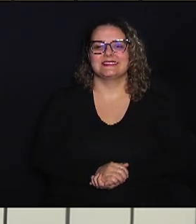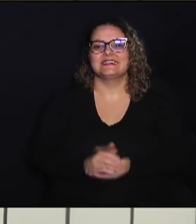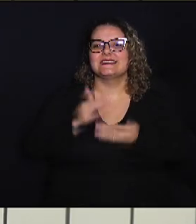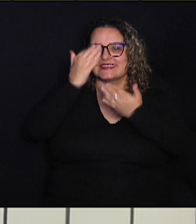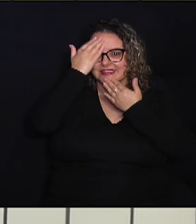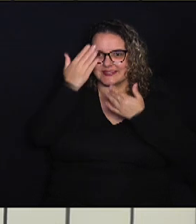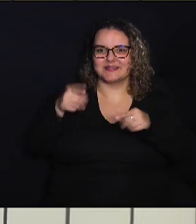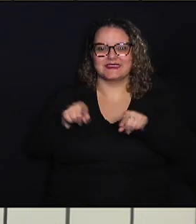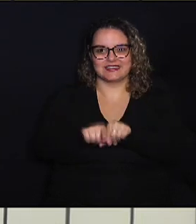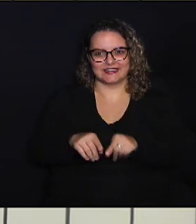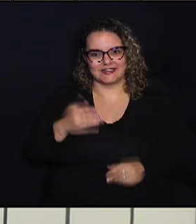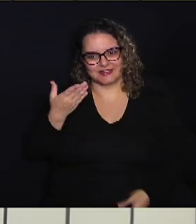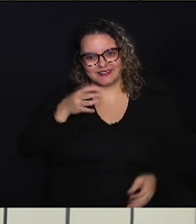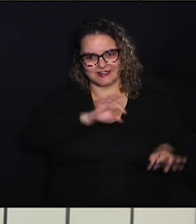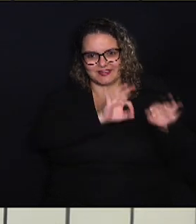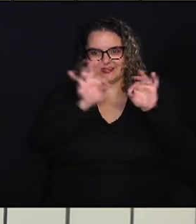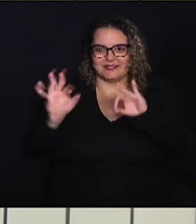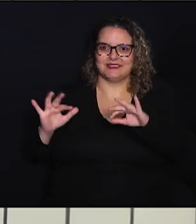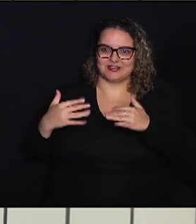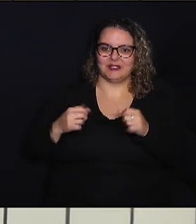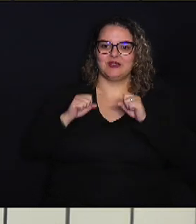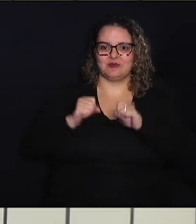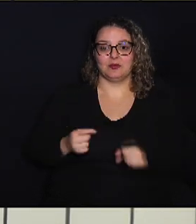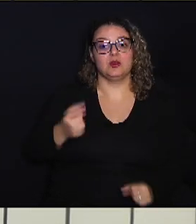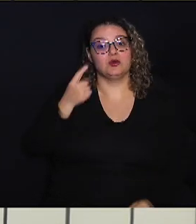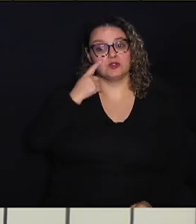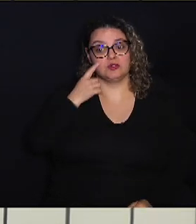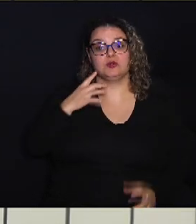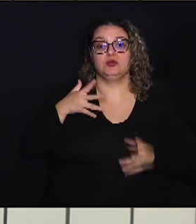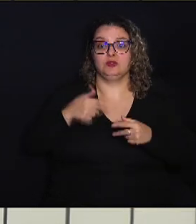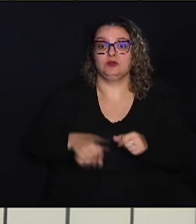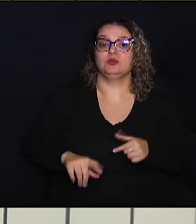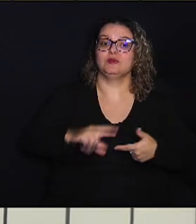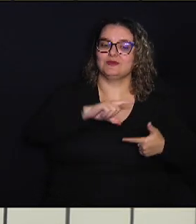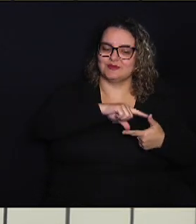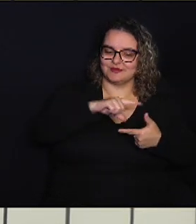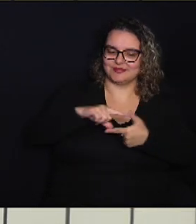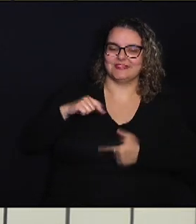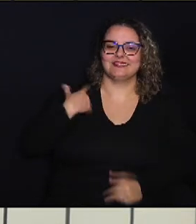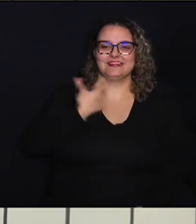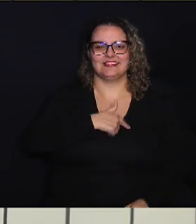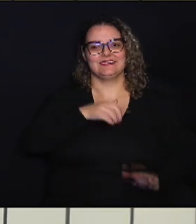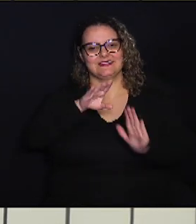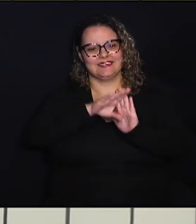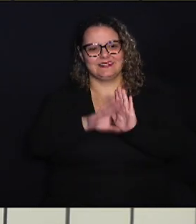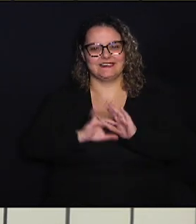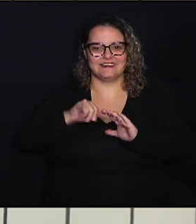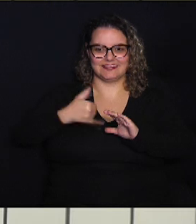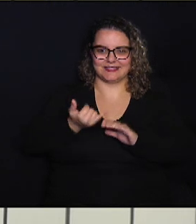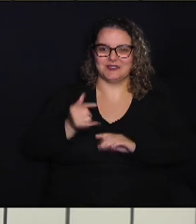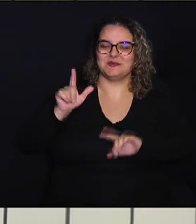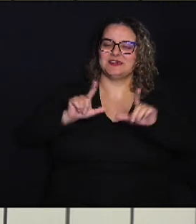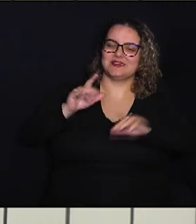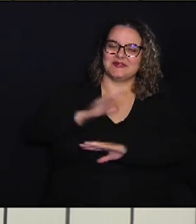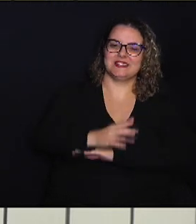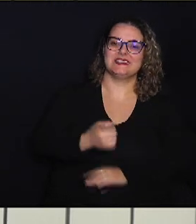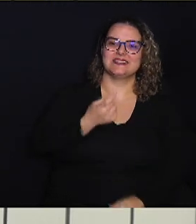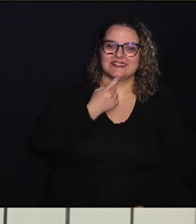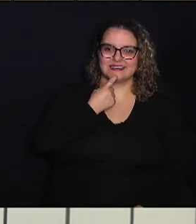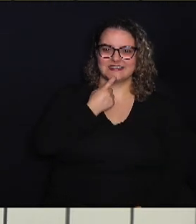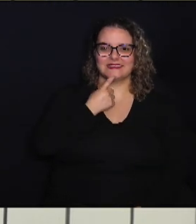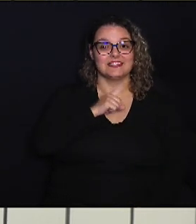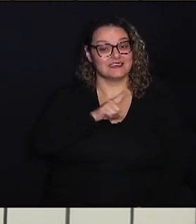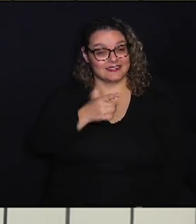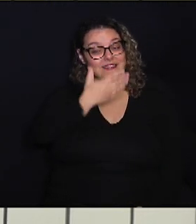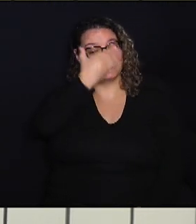Obrigada também pela sua companhia. Você pode conferir todos os quadros da nossa programação no YouTube da TV Câmara Campinas e não